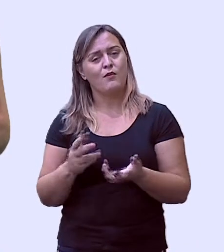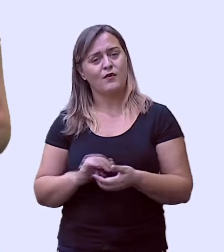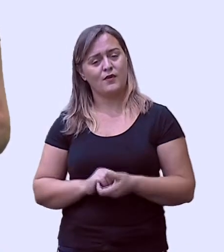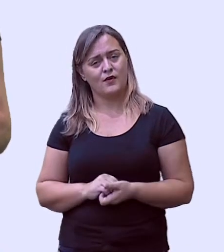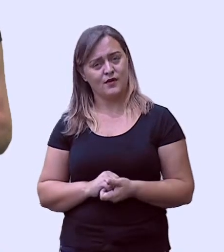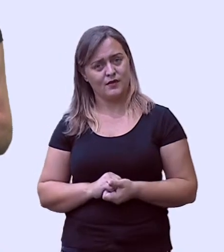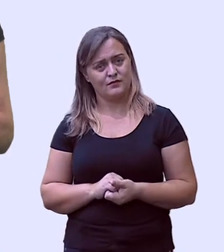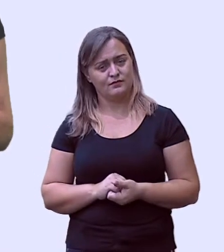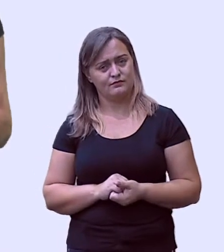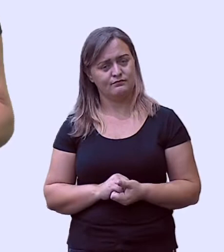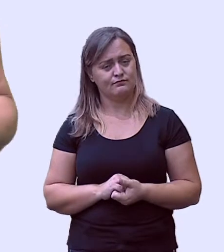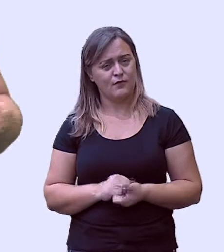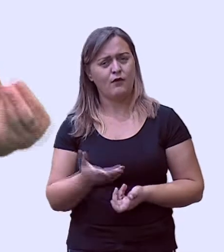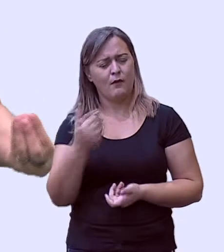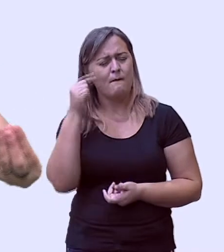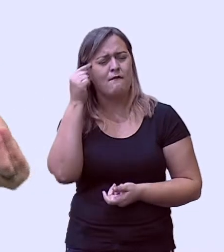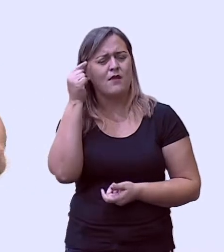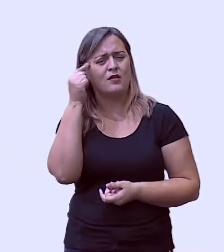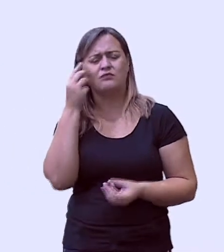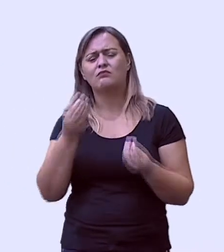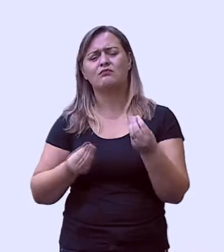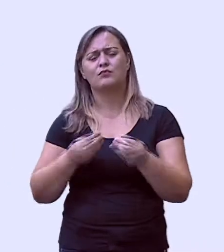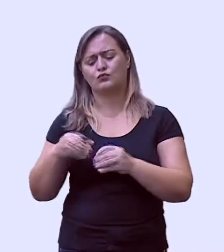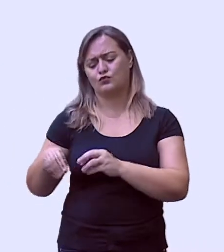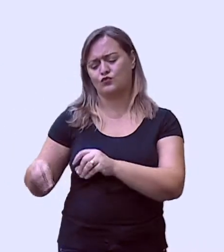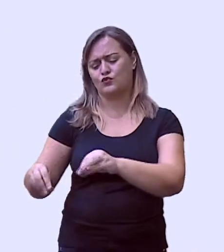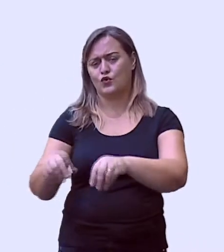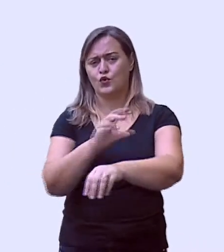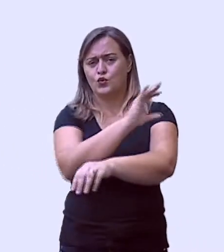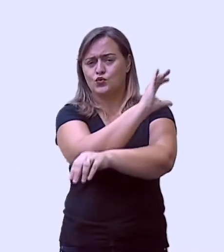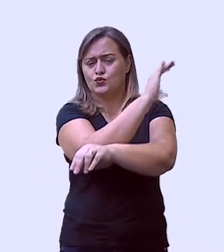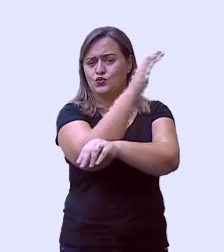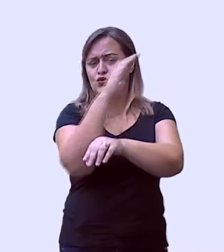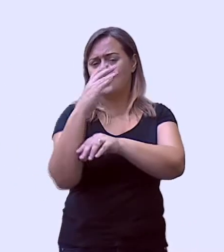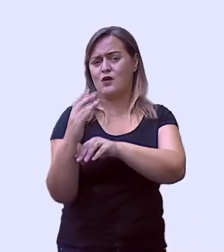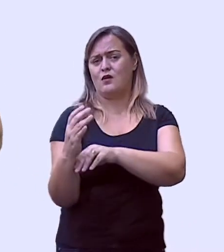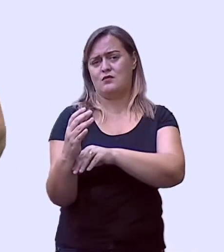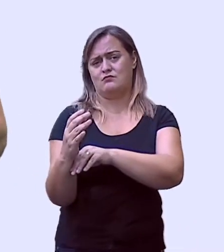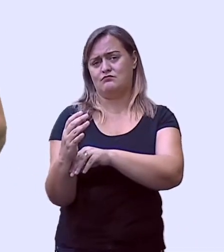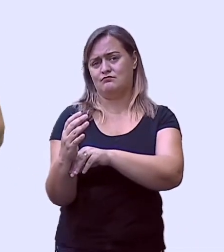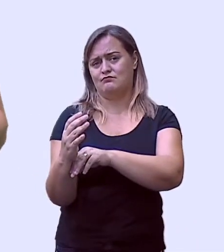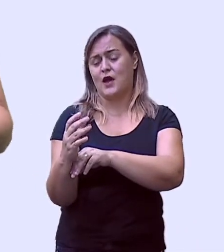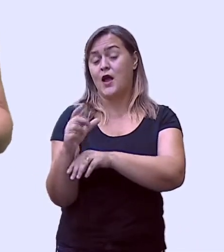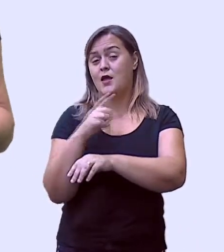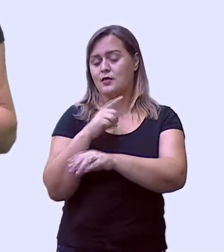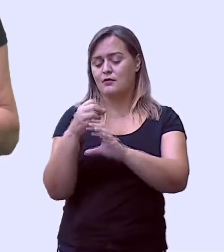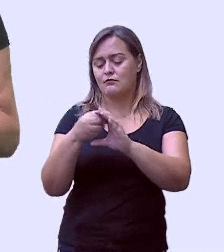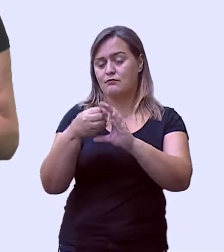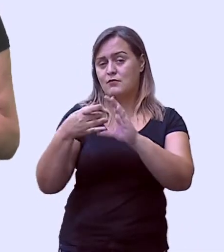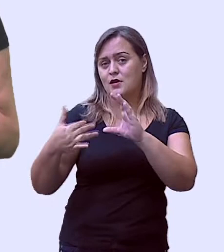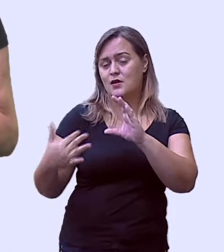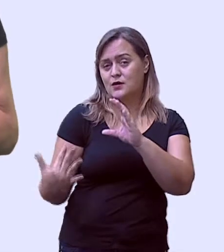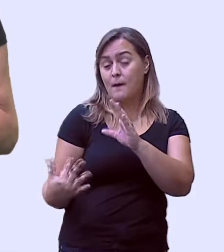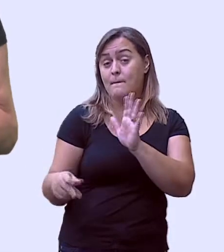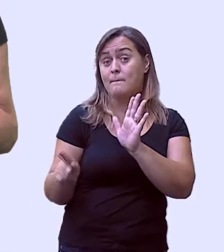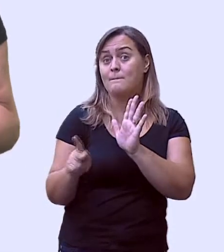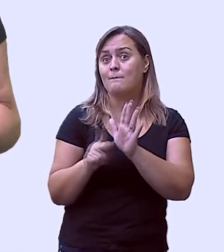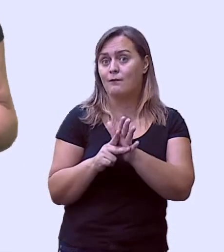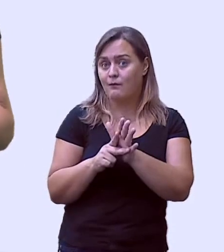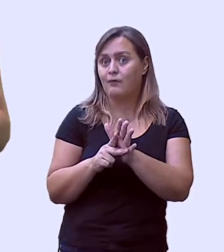solo, não é mesmo? O solo do cerrado tem uma característica bem própria, pela sua